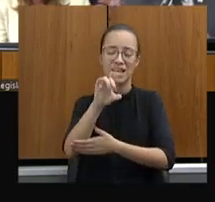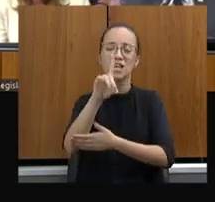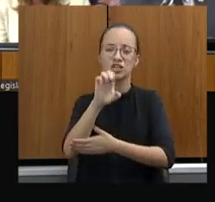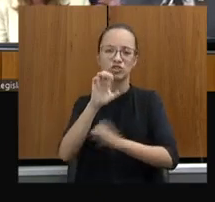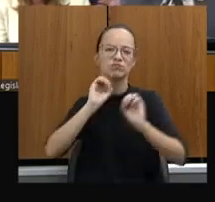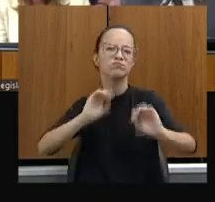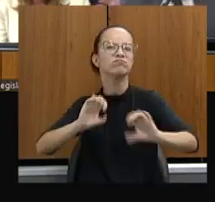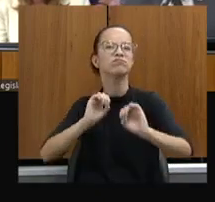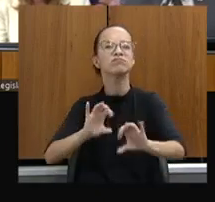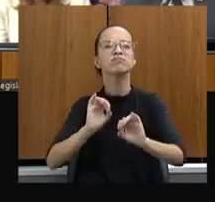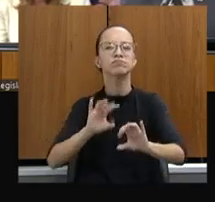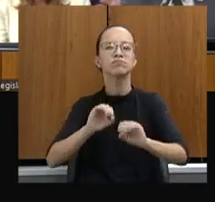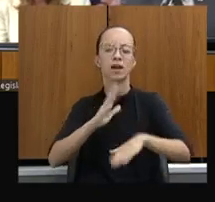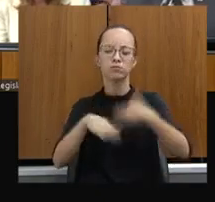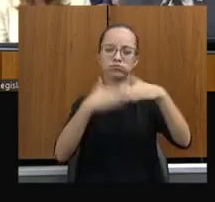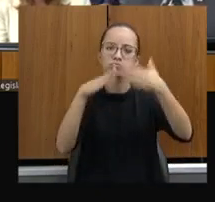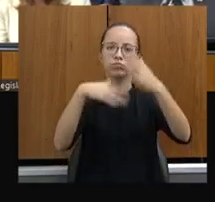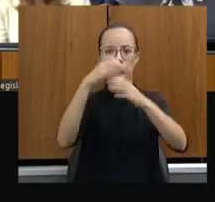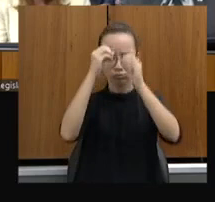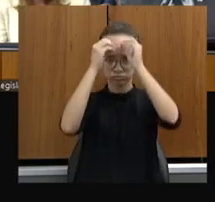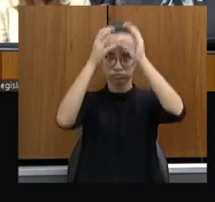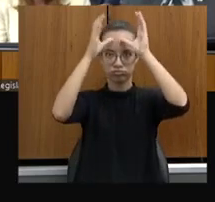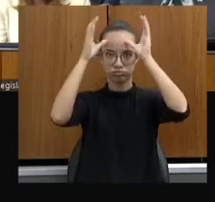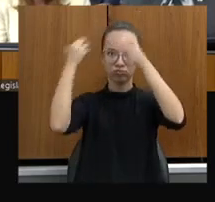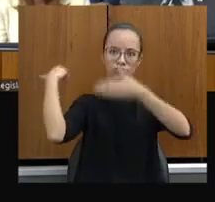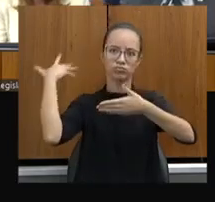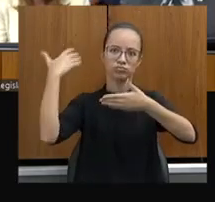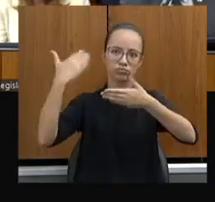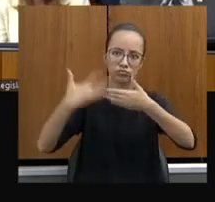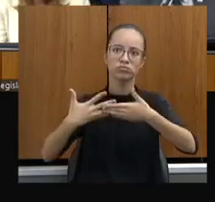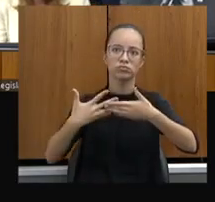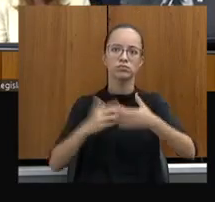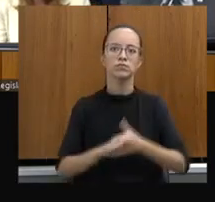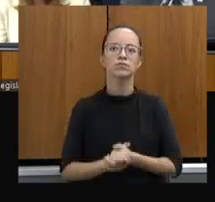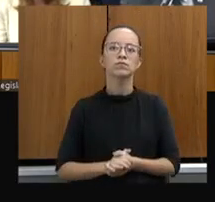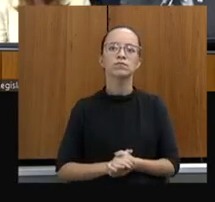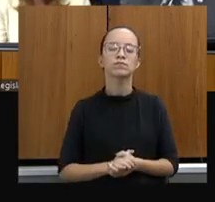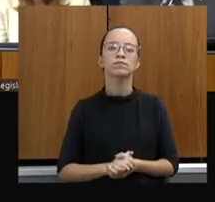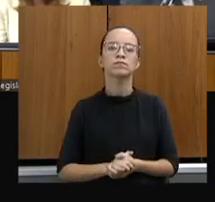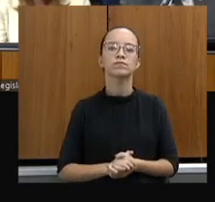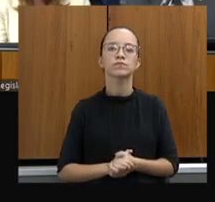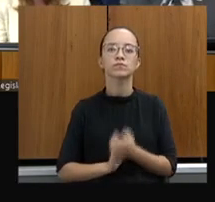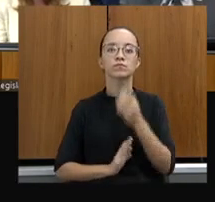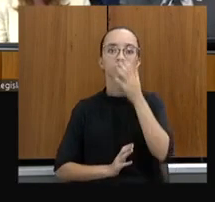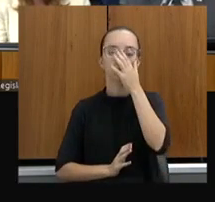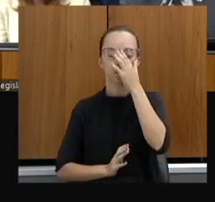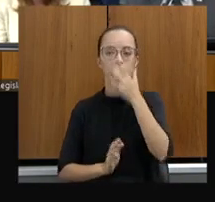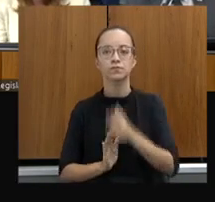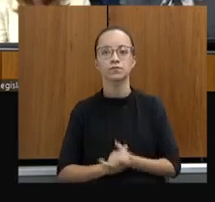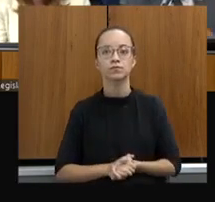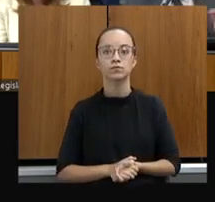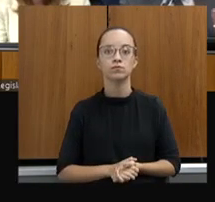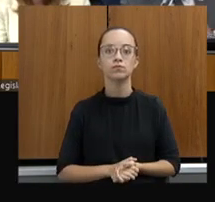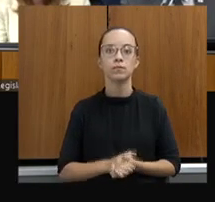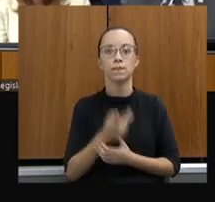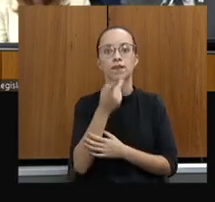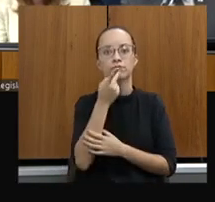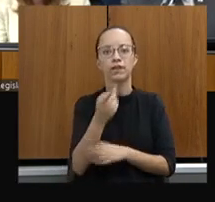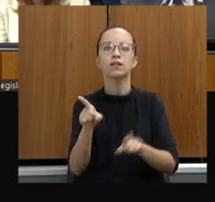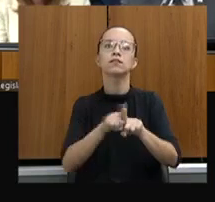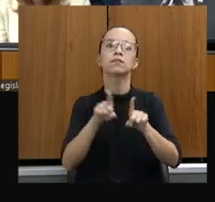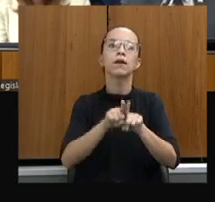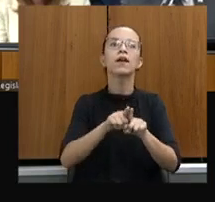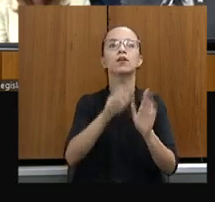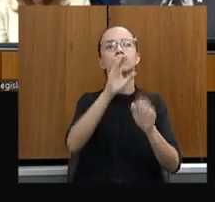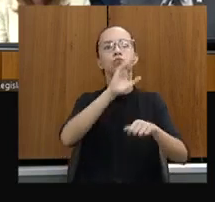desenvolver o seu conhecimento ao longo do tempo pode passar por favor né aqui eu falei do 13